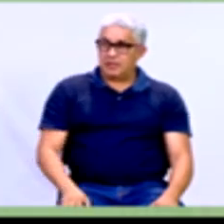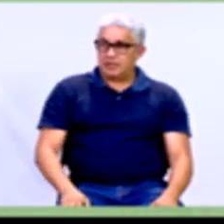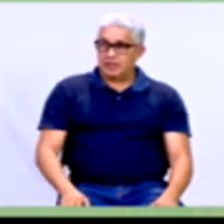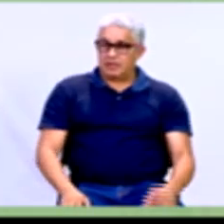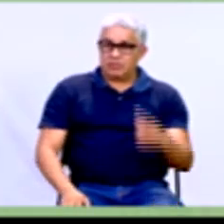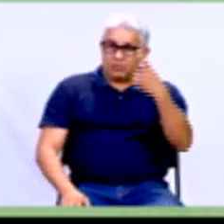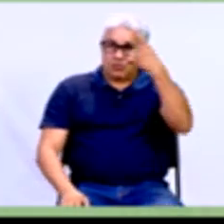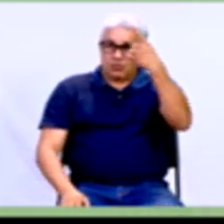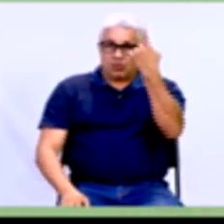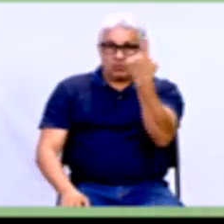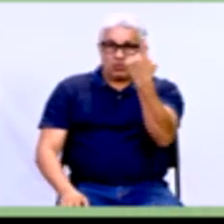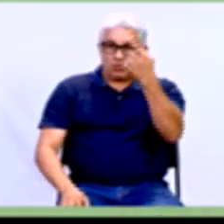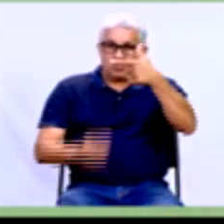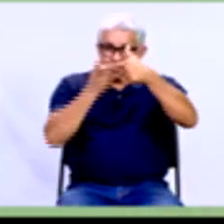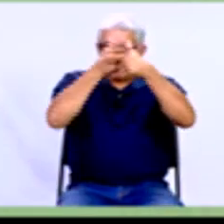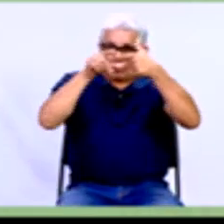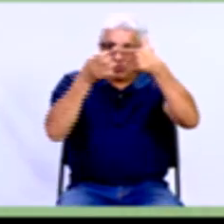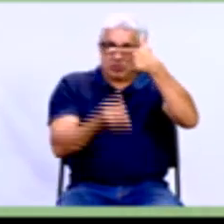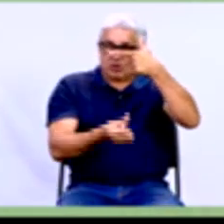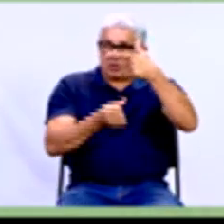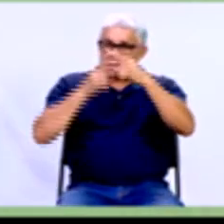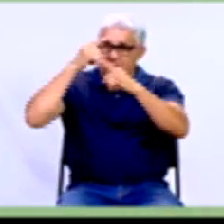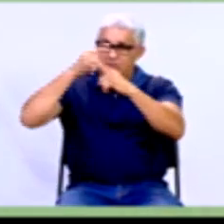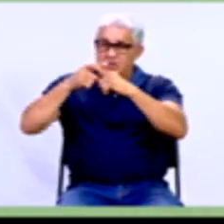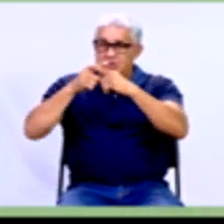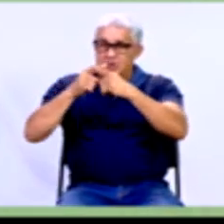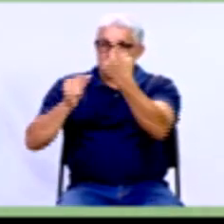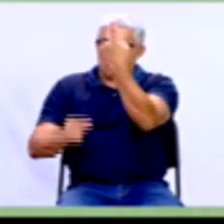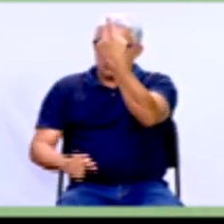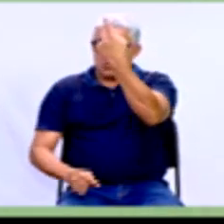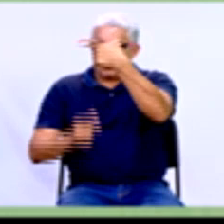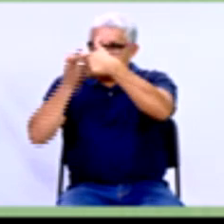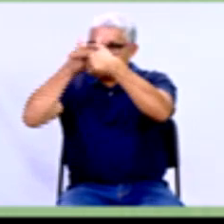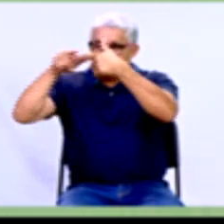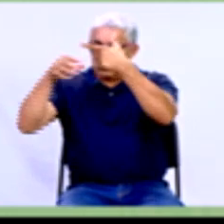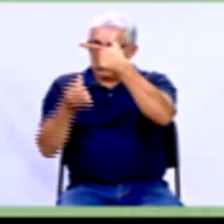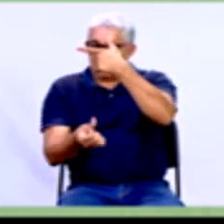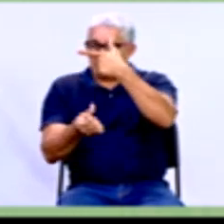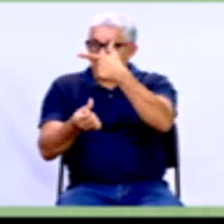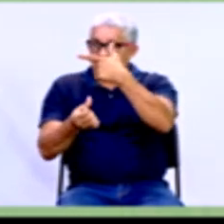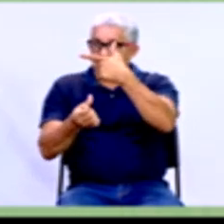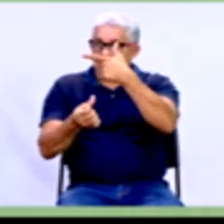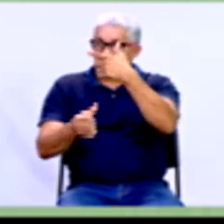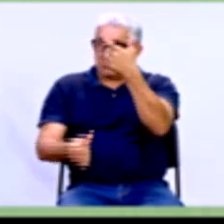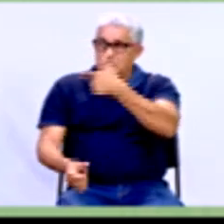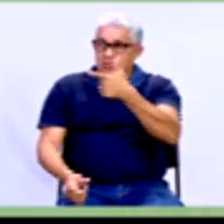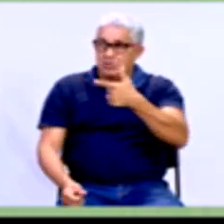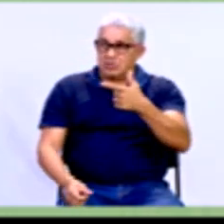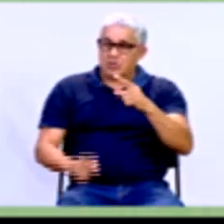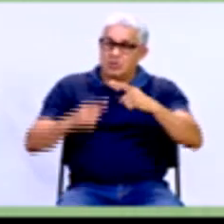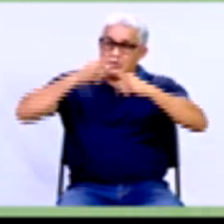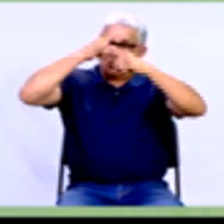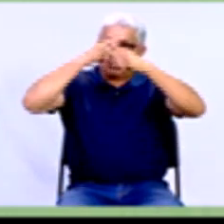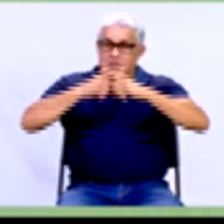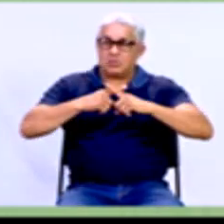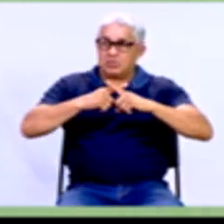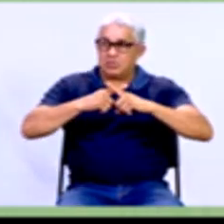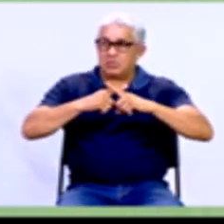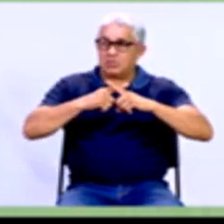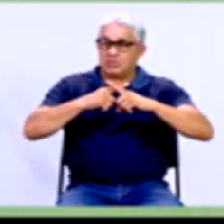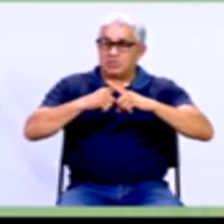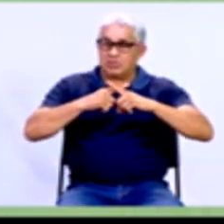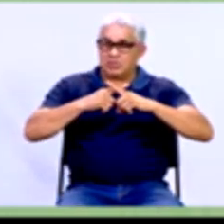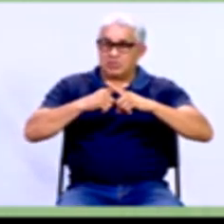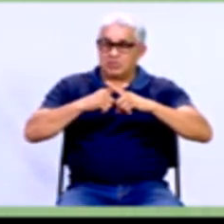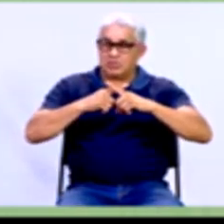do primeiro, vezes 1 sobre 6 aqui do segundo. Então, a gente vai fazer uma multiplicação aí. E a gente vai